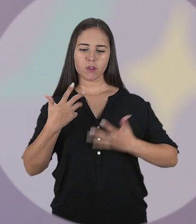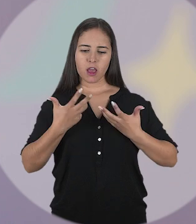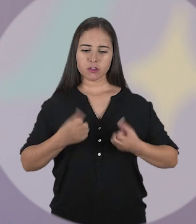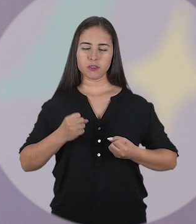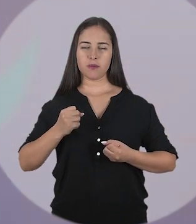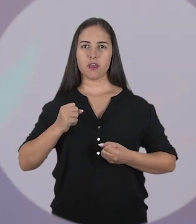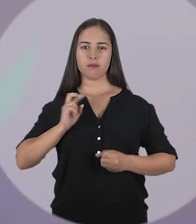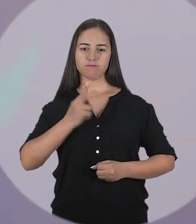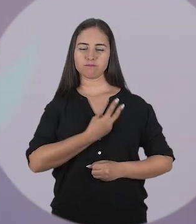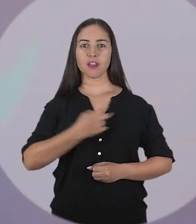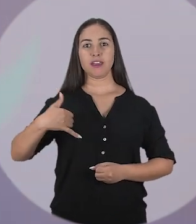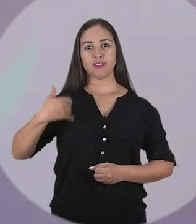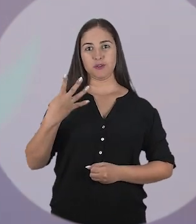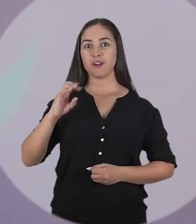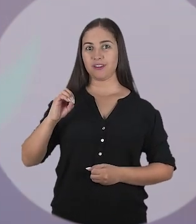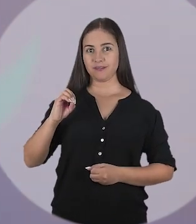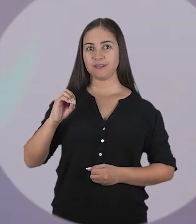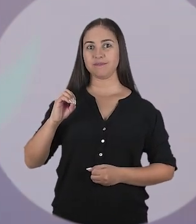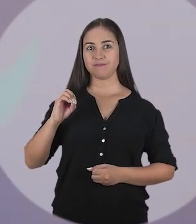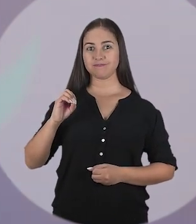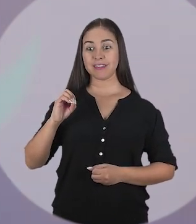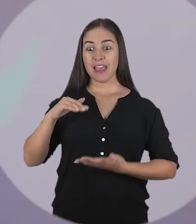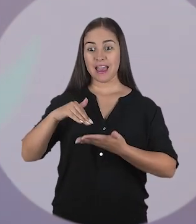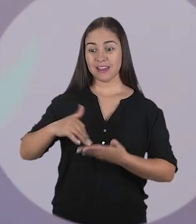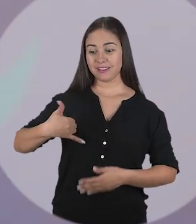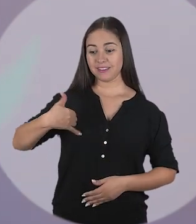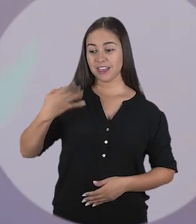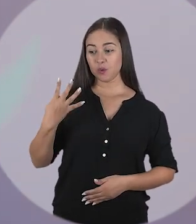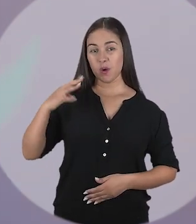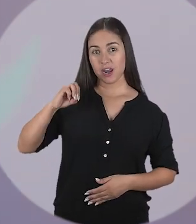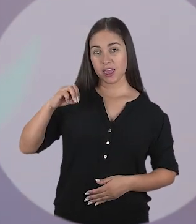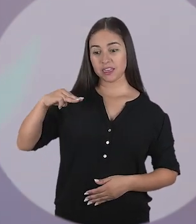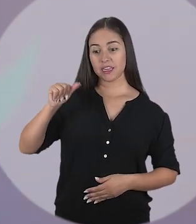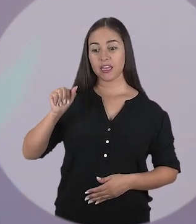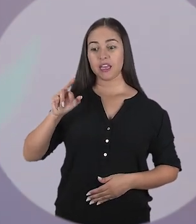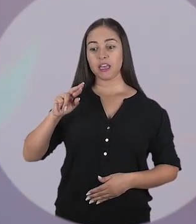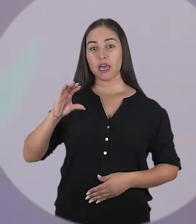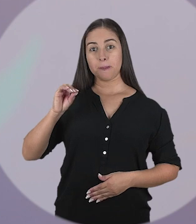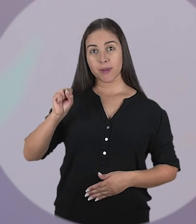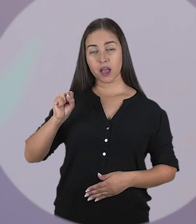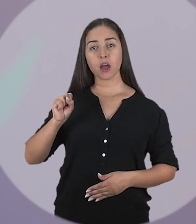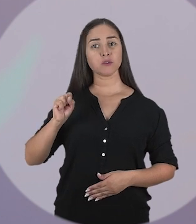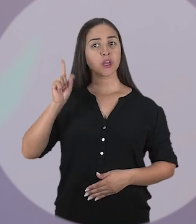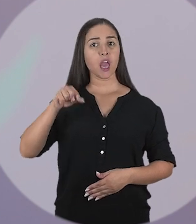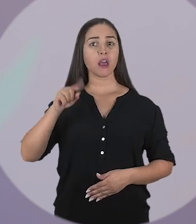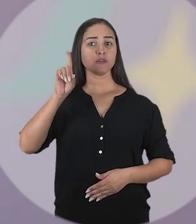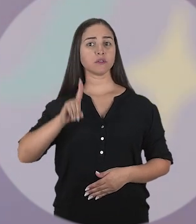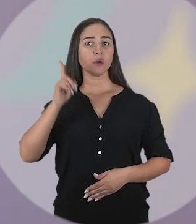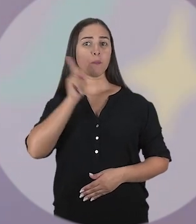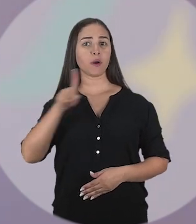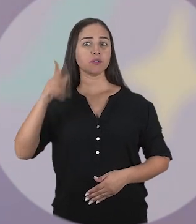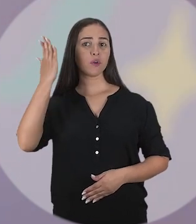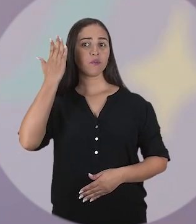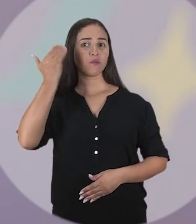40 anos. Então, até os 40, Marcos Antunes era um diretor e um professor muito famoso.